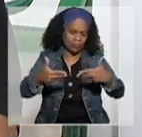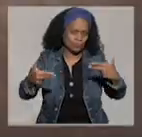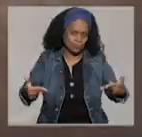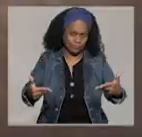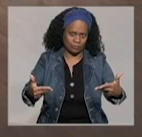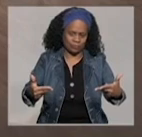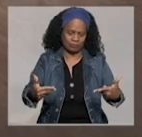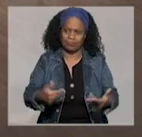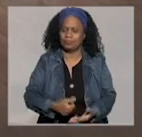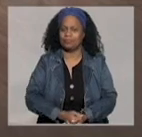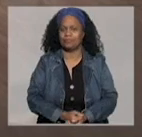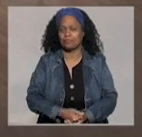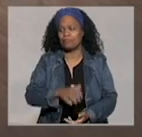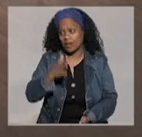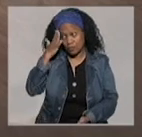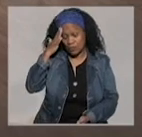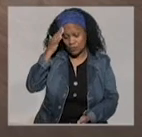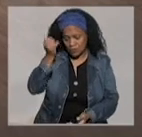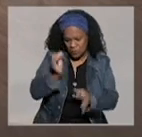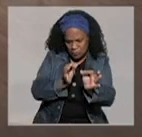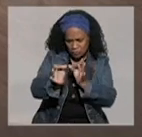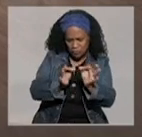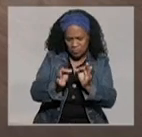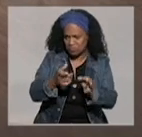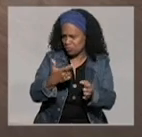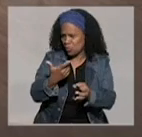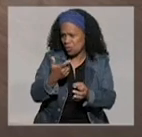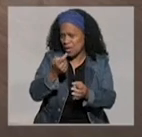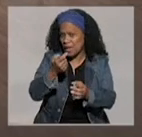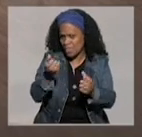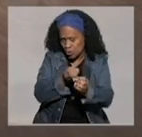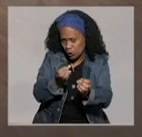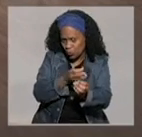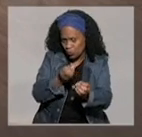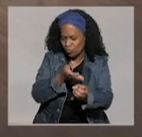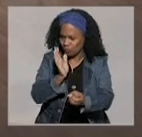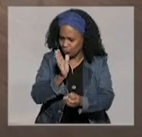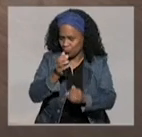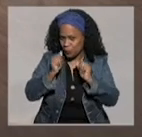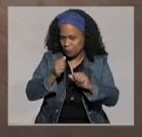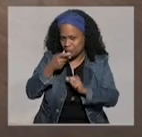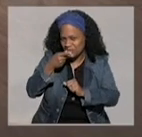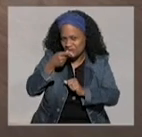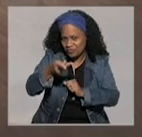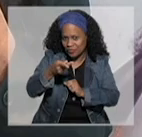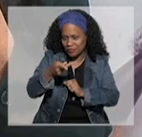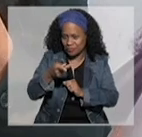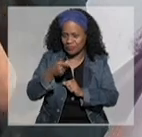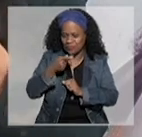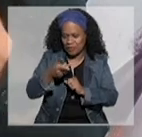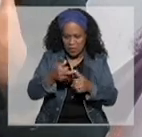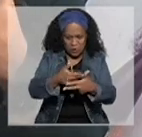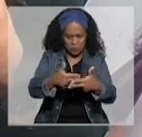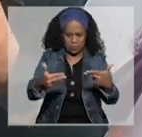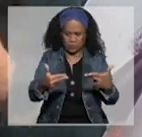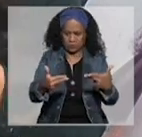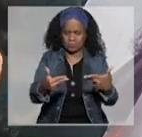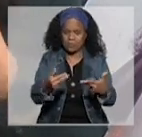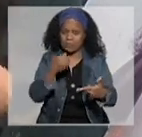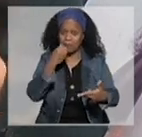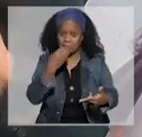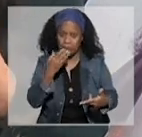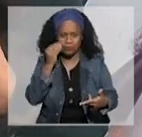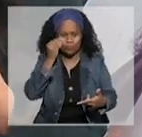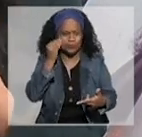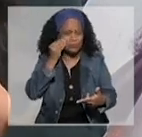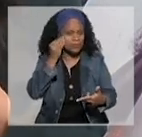orquestra. Sinfônica nós temos lá. Eu sei que o projeto não tem muito tempo, mas já dá para dizer, assim, já dá para contar casos de frutos